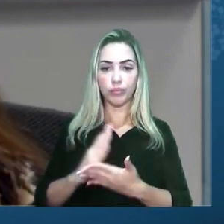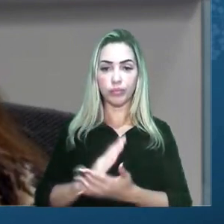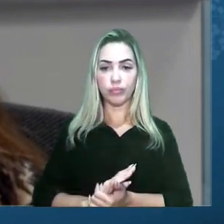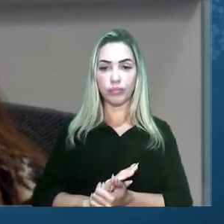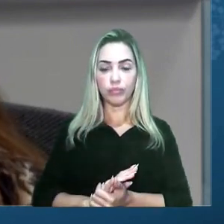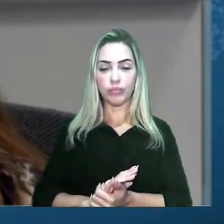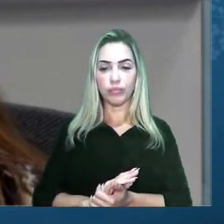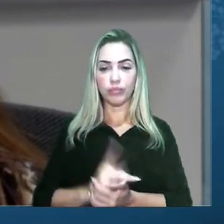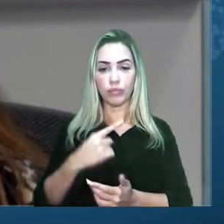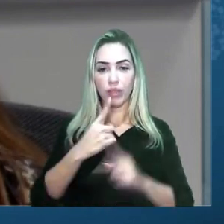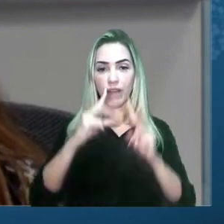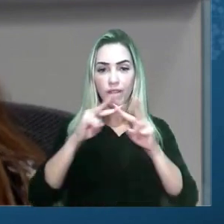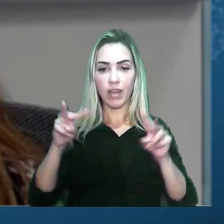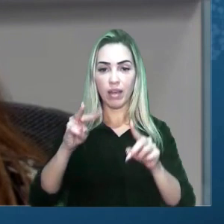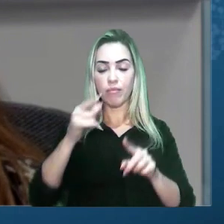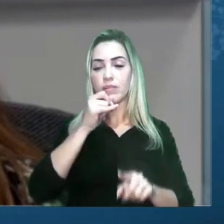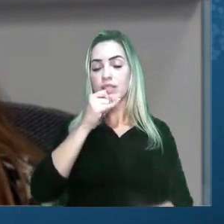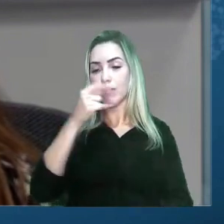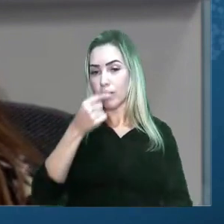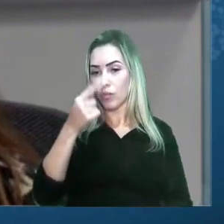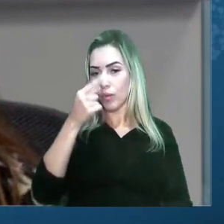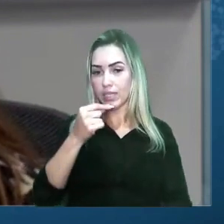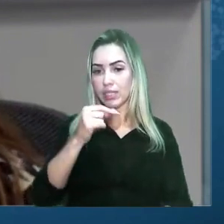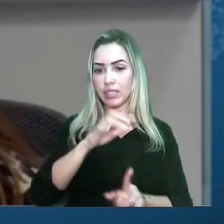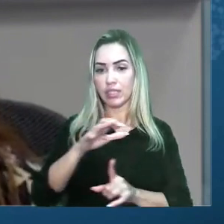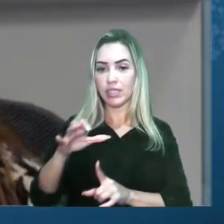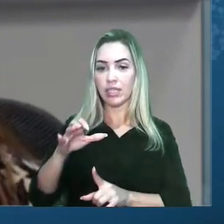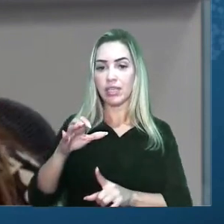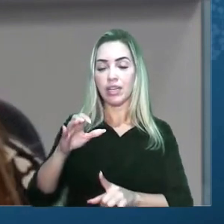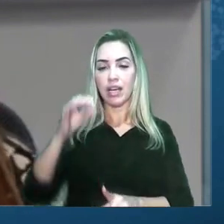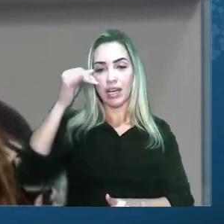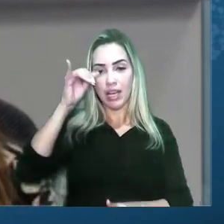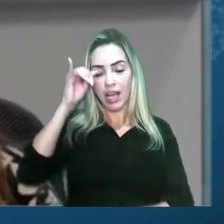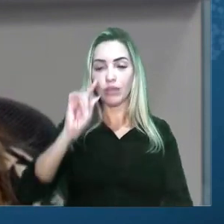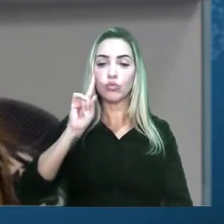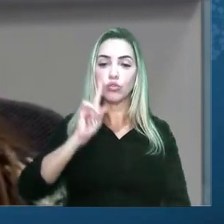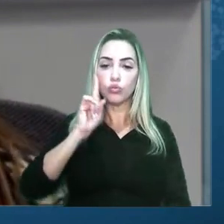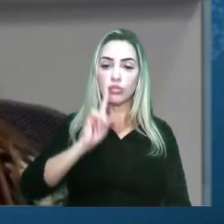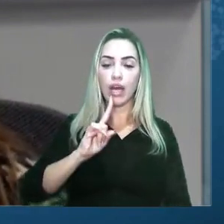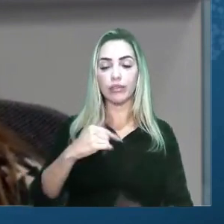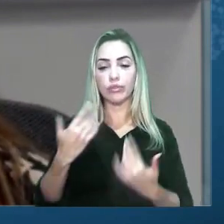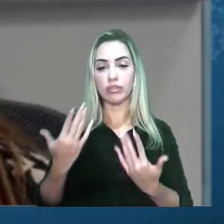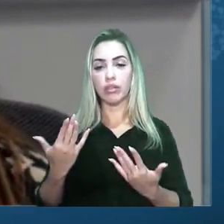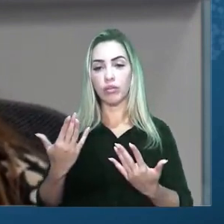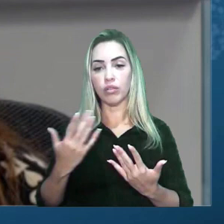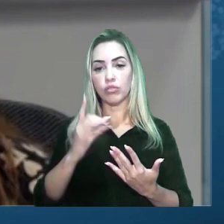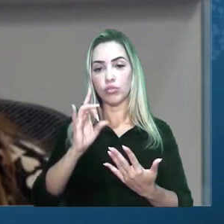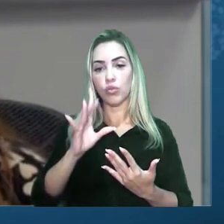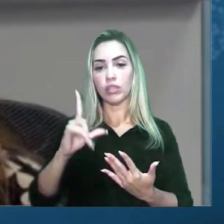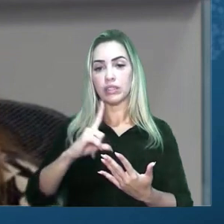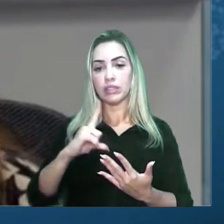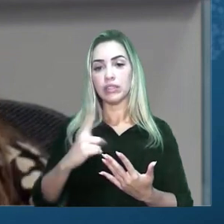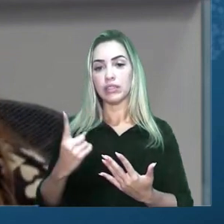a gente vê a influenza, por exemplo, em gados nos Estados Unidos. Então, só tem